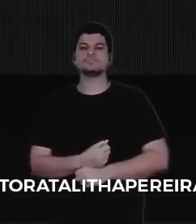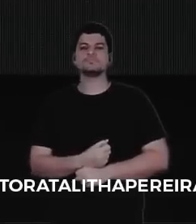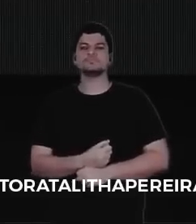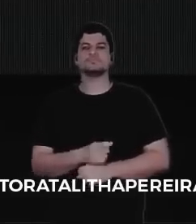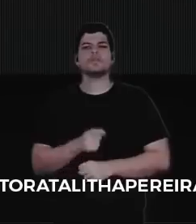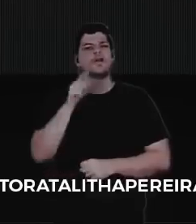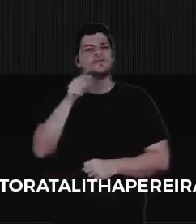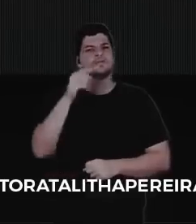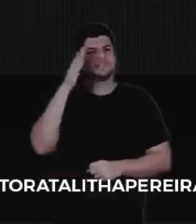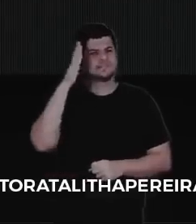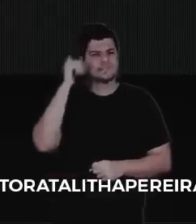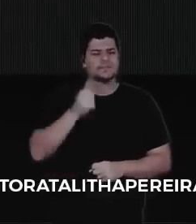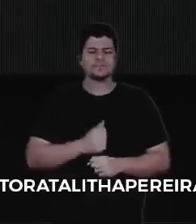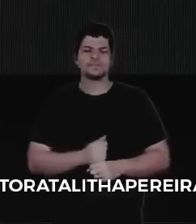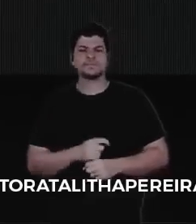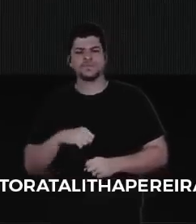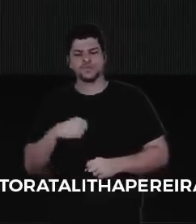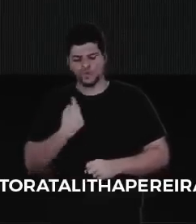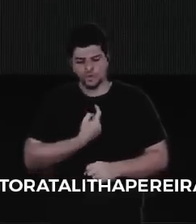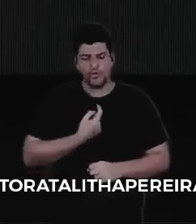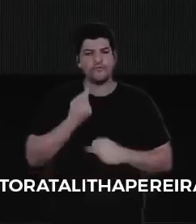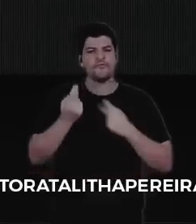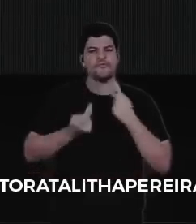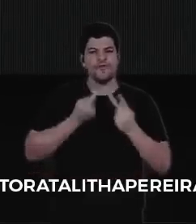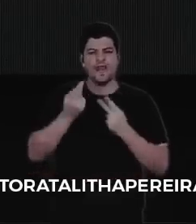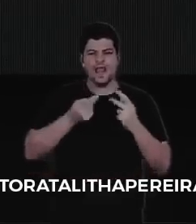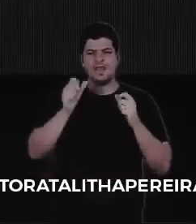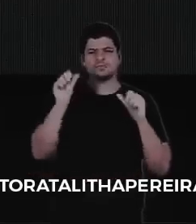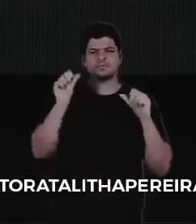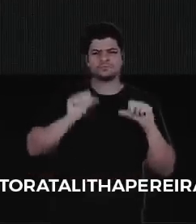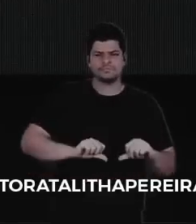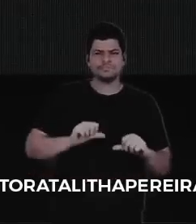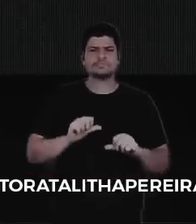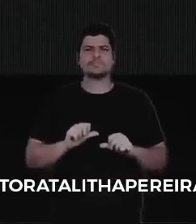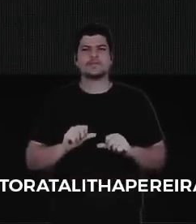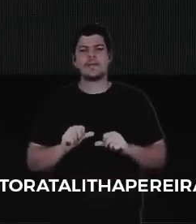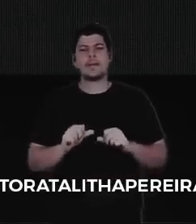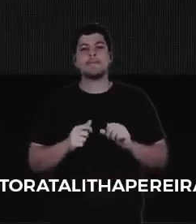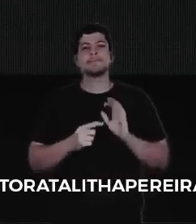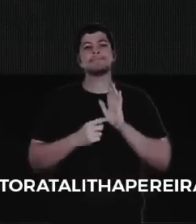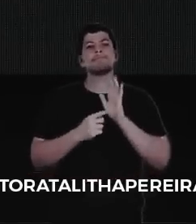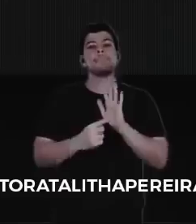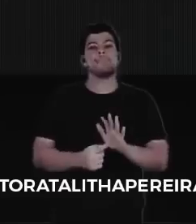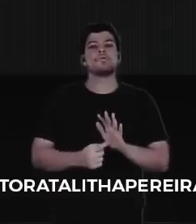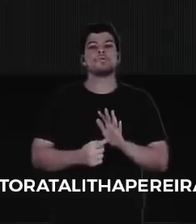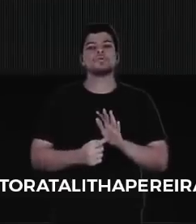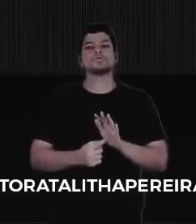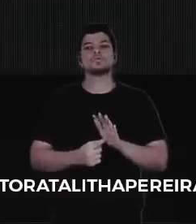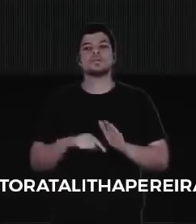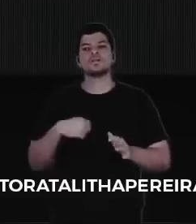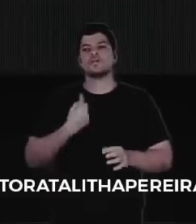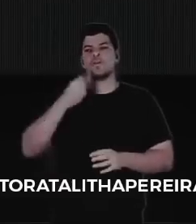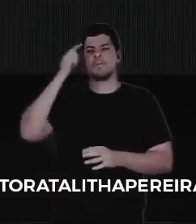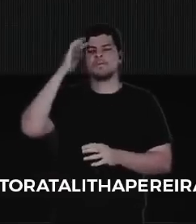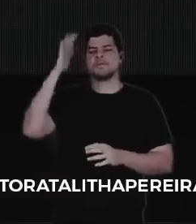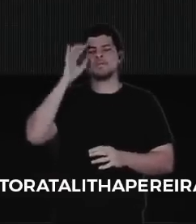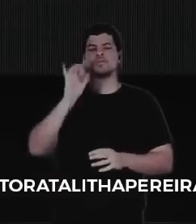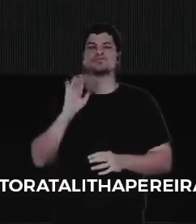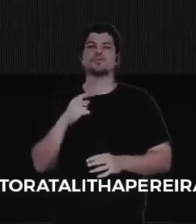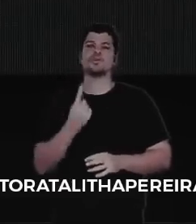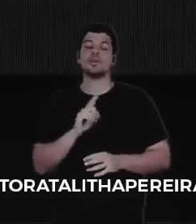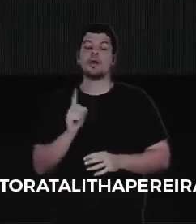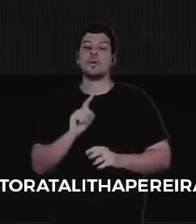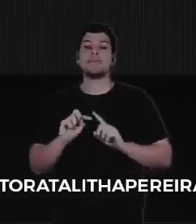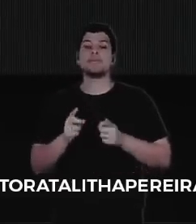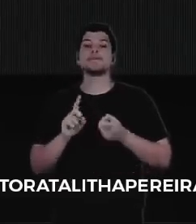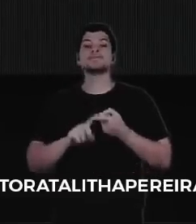Você sabia que as nossas palavras negativas revelam não somente o que nós estamos pensando no momento, mas